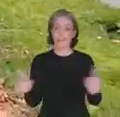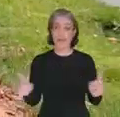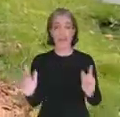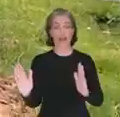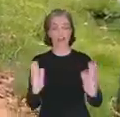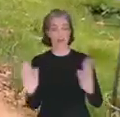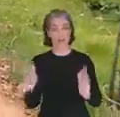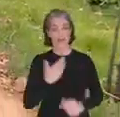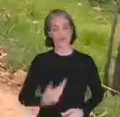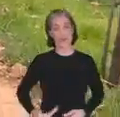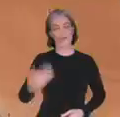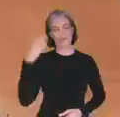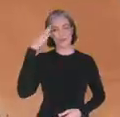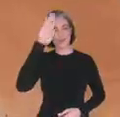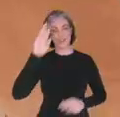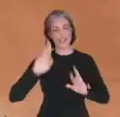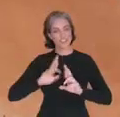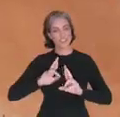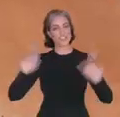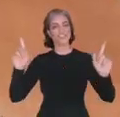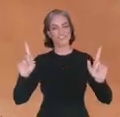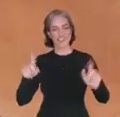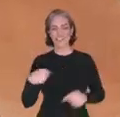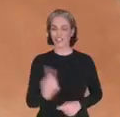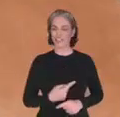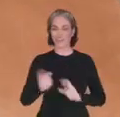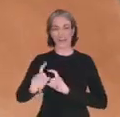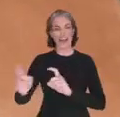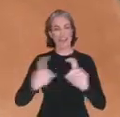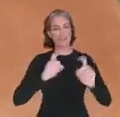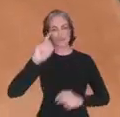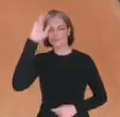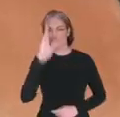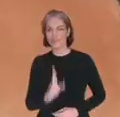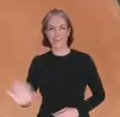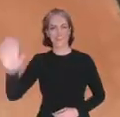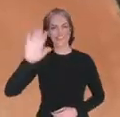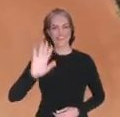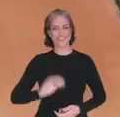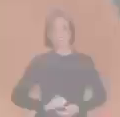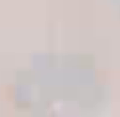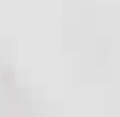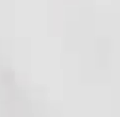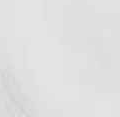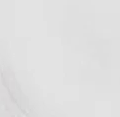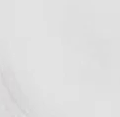No governo do presidente Bolsonaro, não. Nós somos e estamos governando o país inteiro.